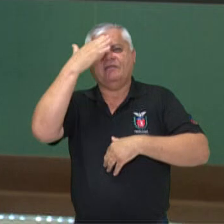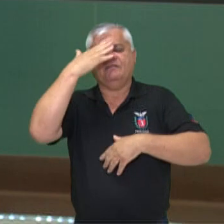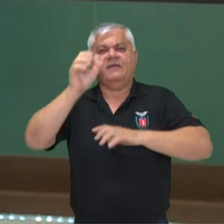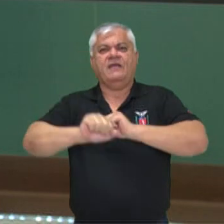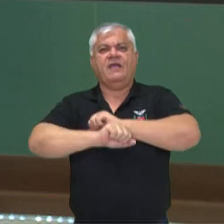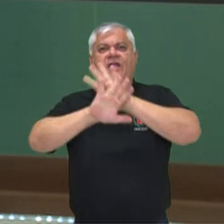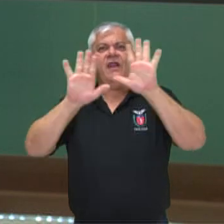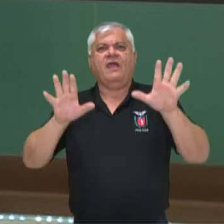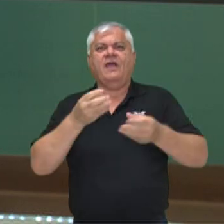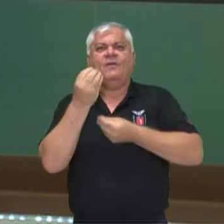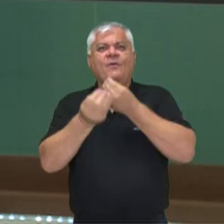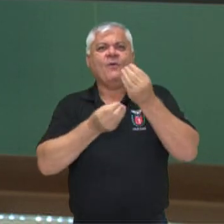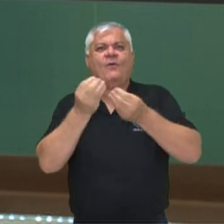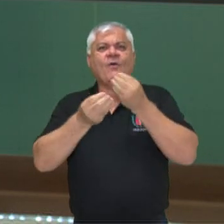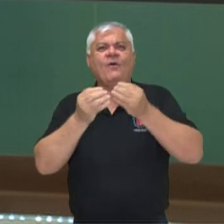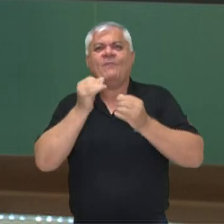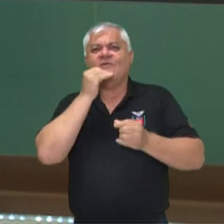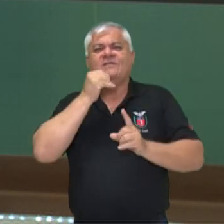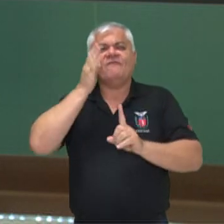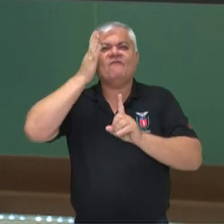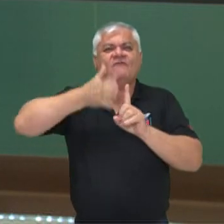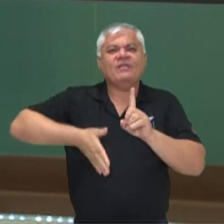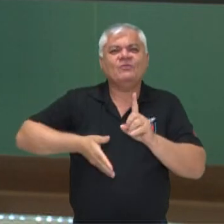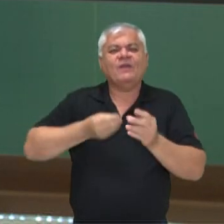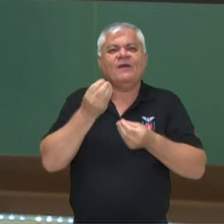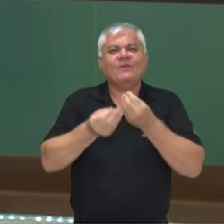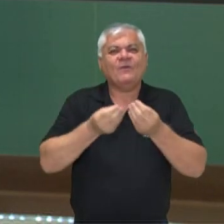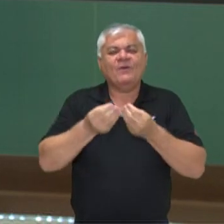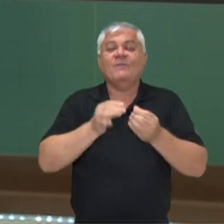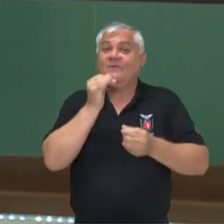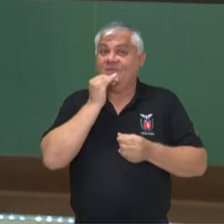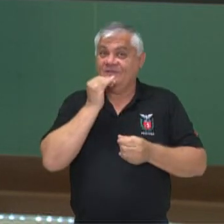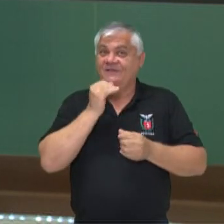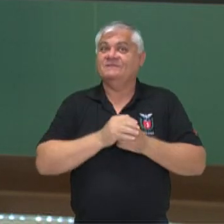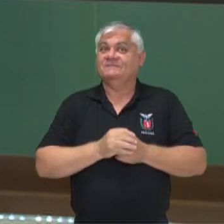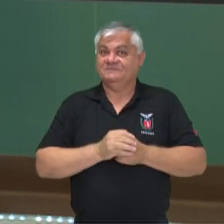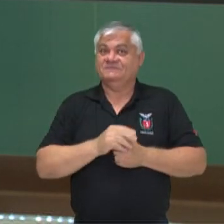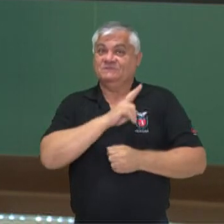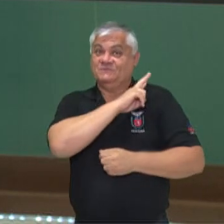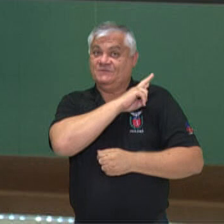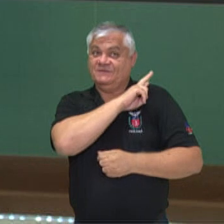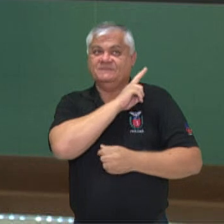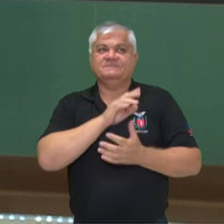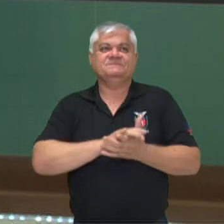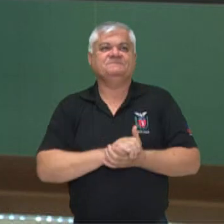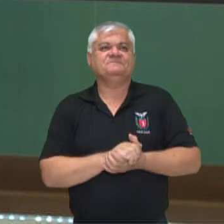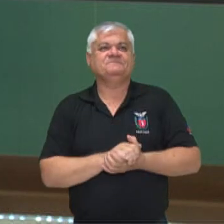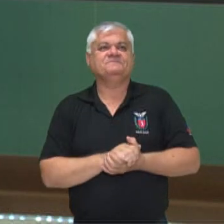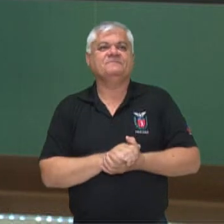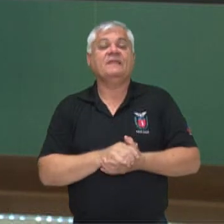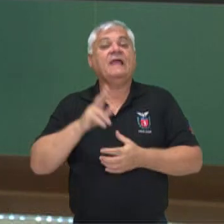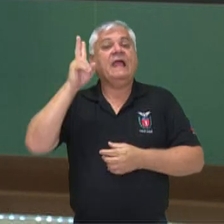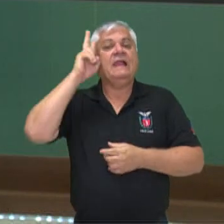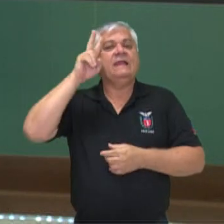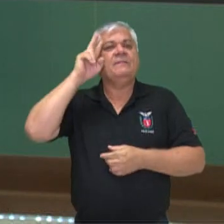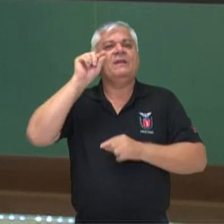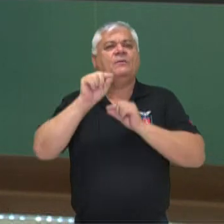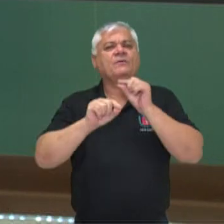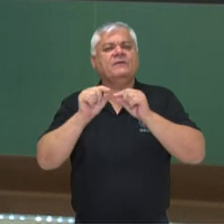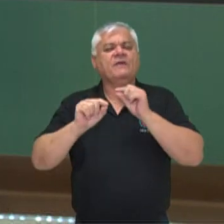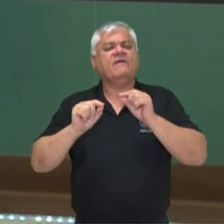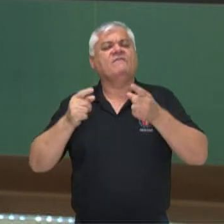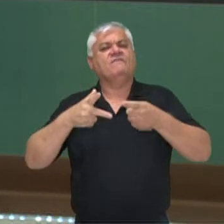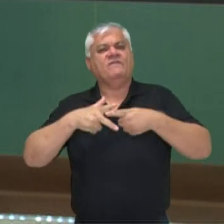os conceitos de fatoração dentro da resolução de uma equação do segundo grau, tá bom? Então, para isso, precisamos lembrar